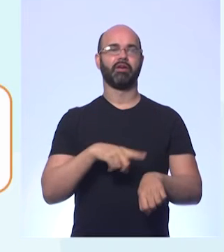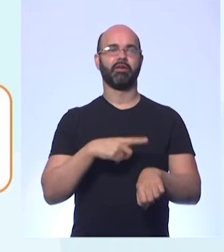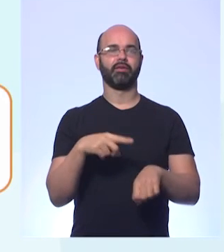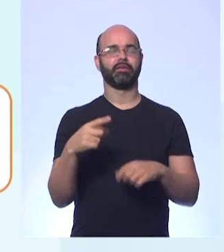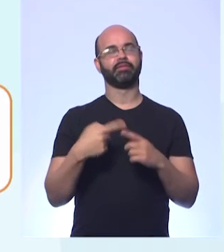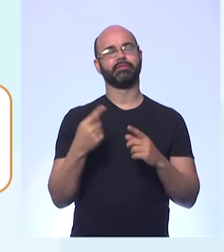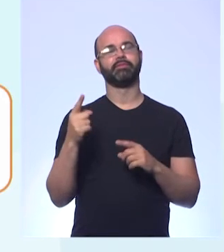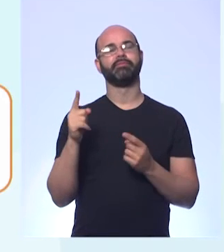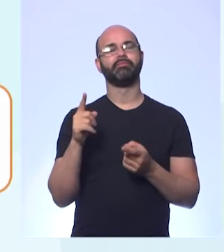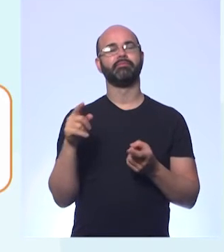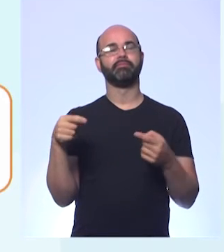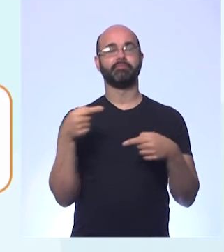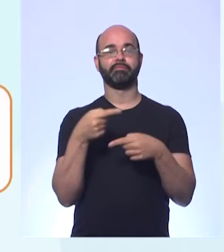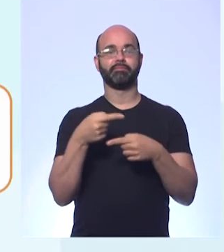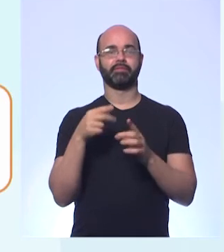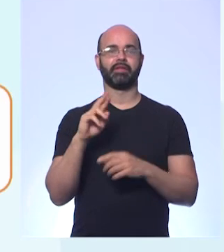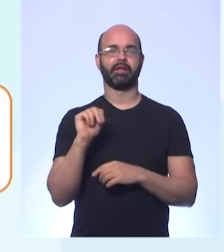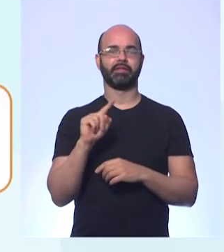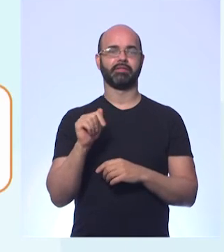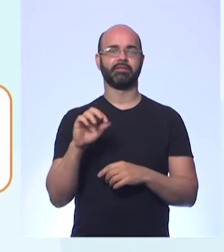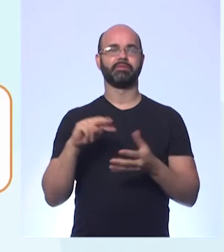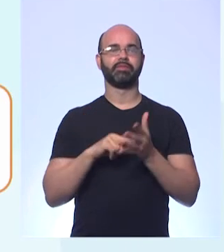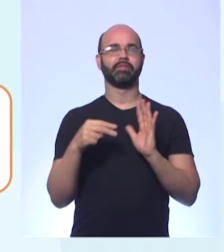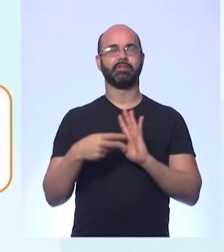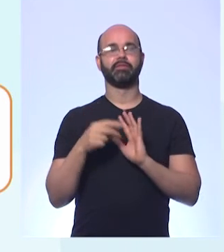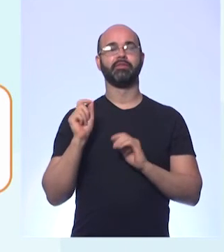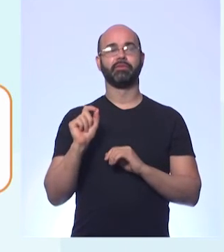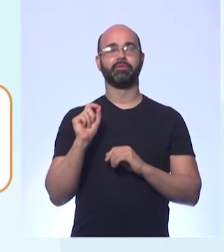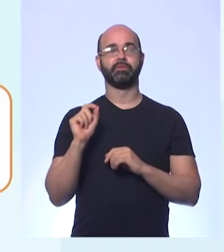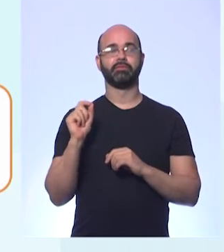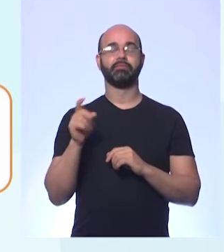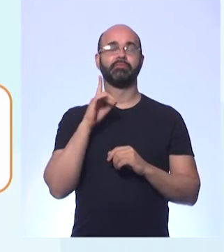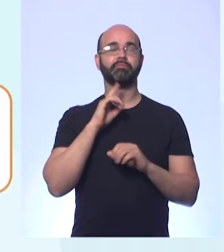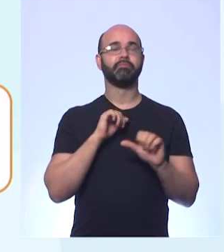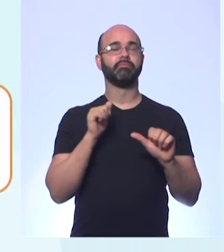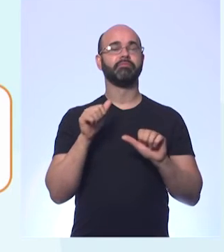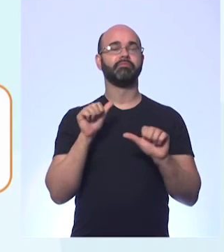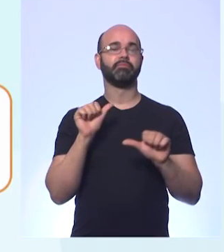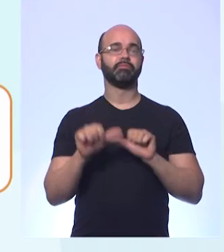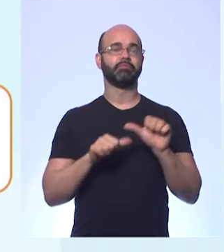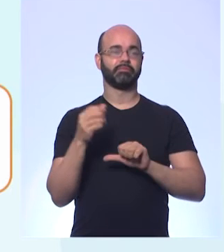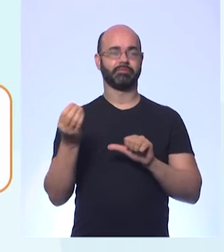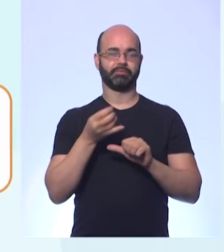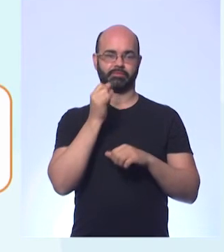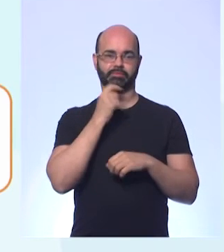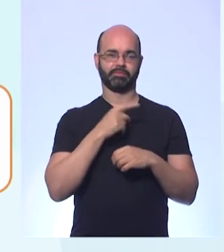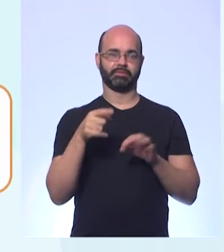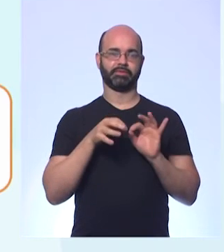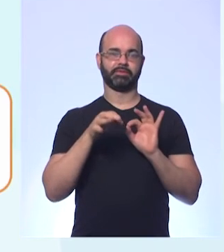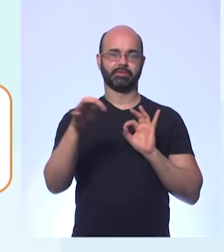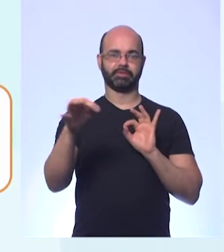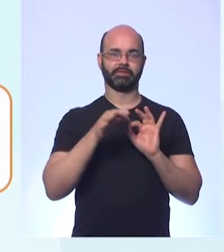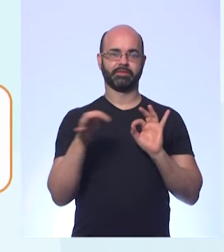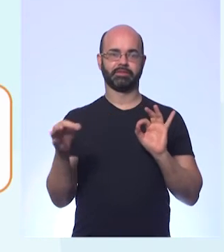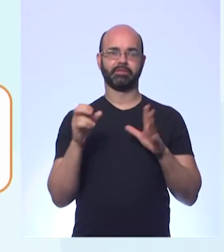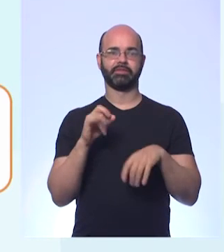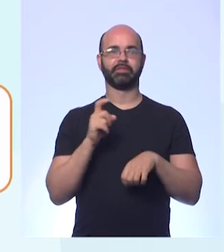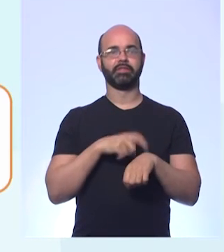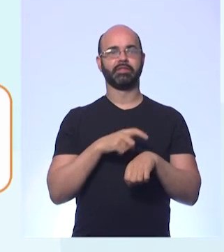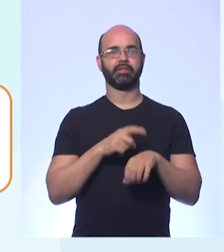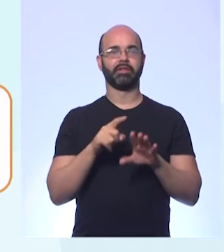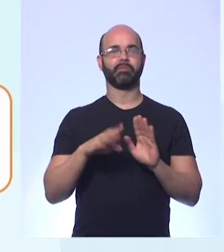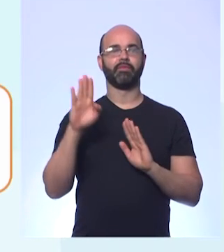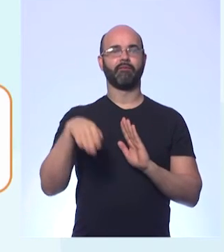aí, o que isso quer dizer para a gente? Significa o quê? Qual é a alteração que está acontecendo na distância quando o tempo vai